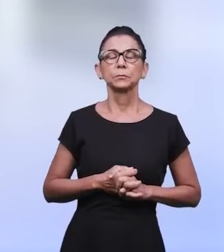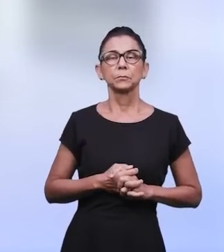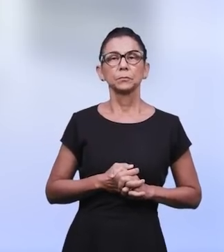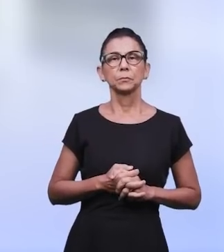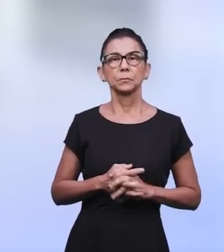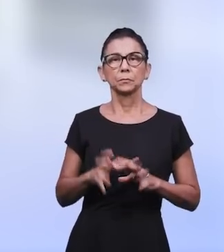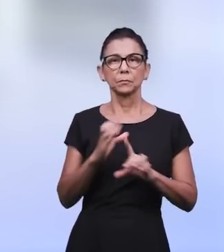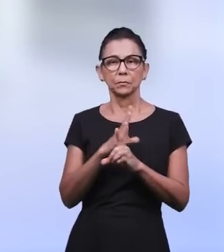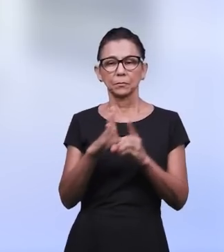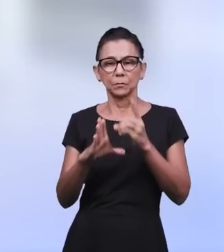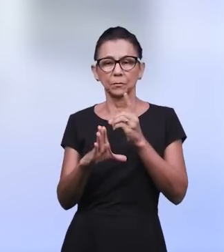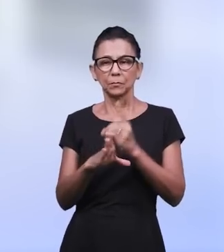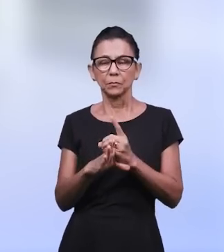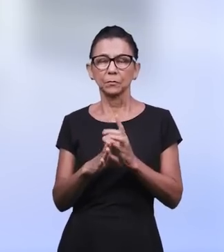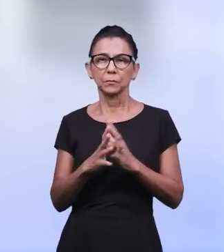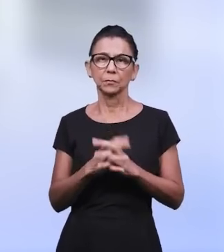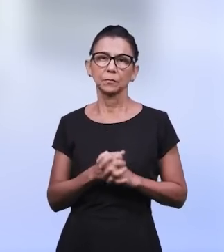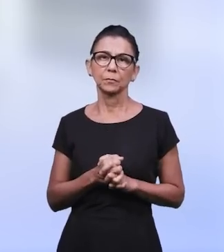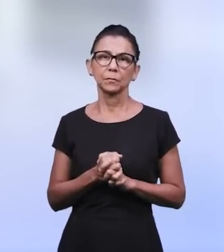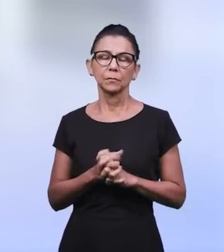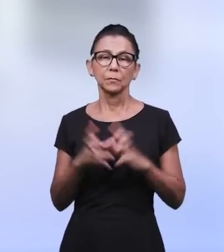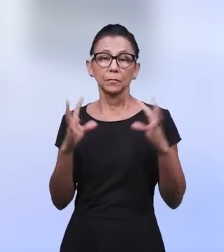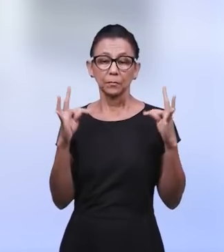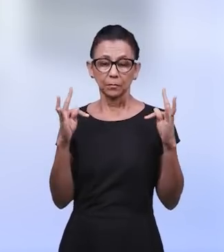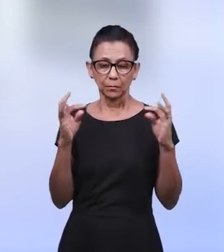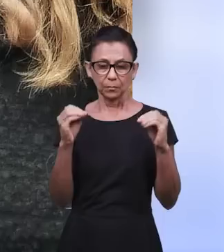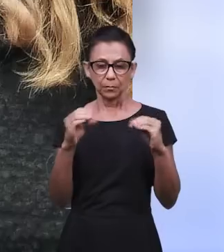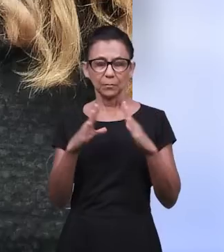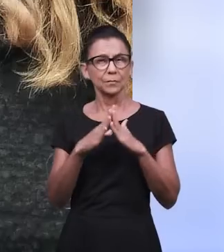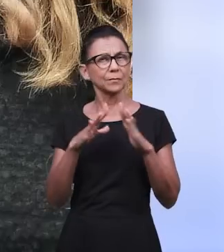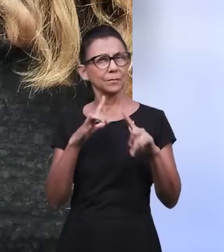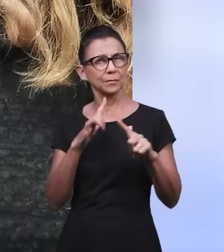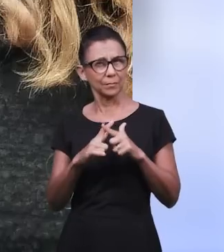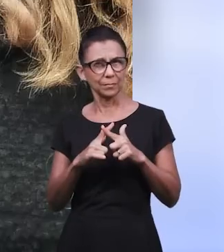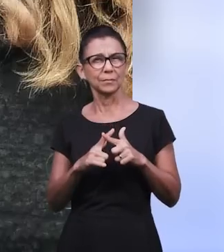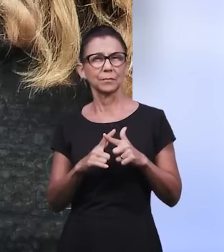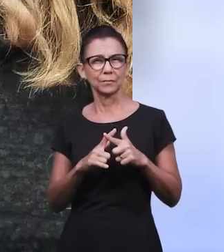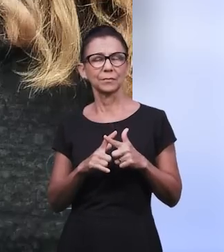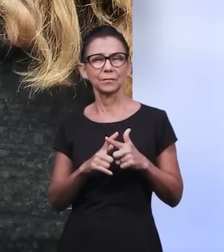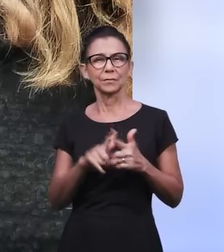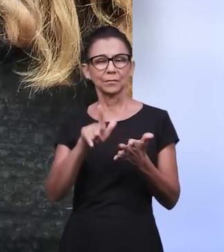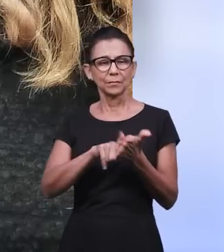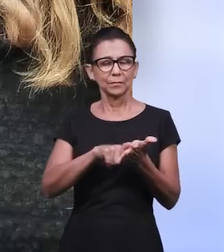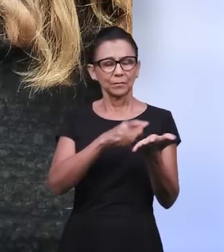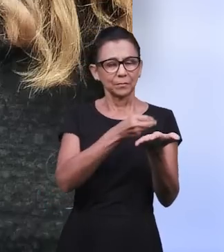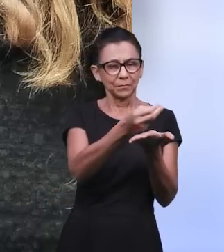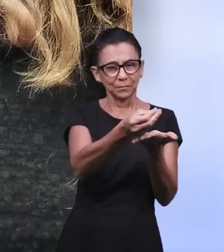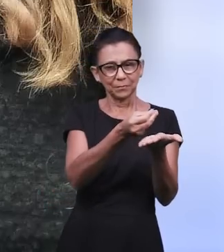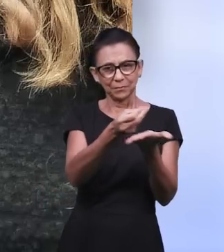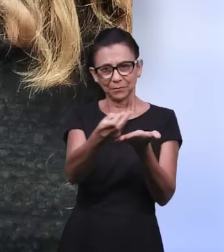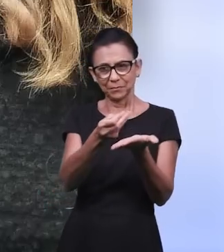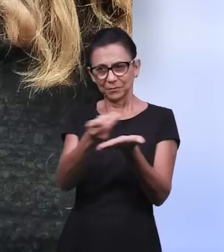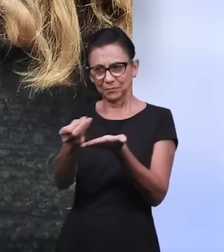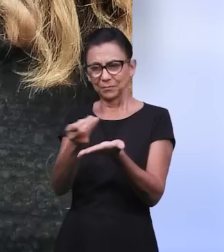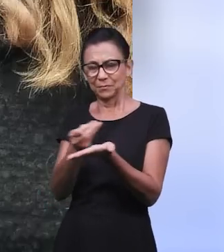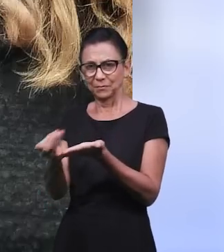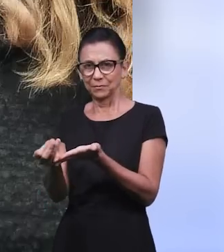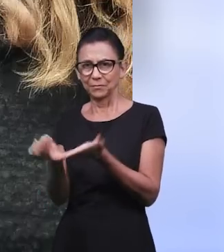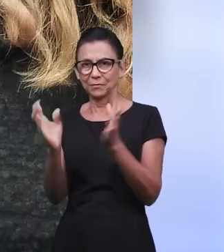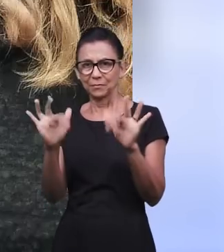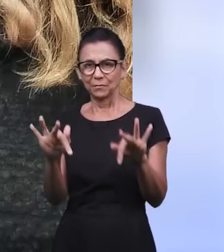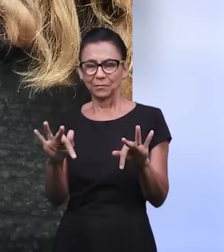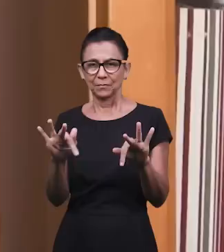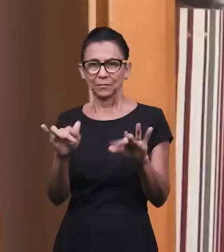Este culto contou com o envolvimento de toda a igreja, onde foram realizados muitos convites para encerrar o mês do trabalho